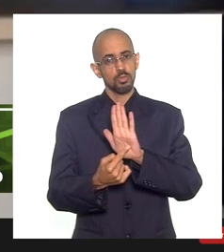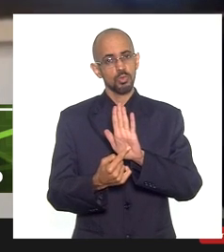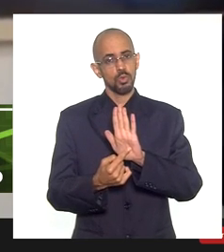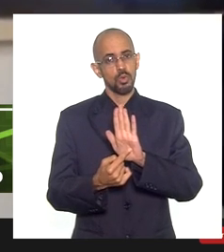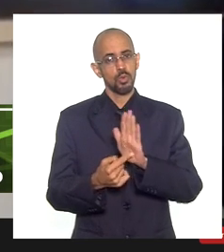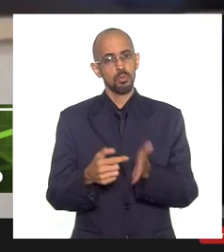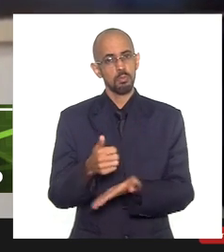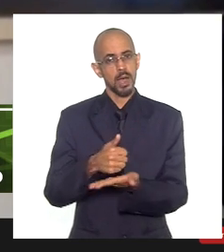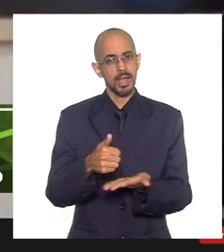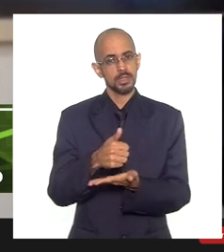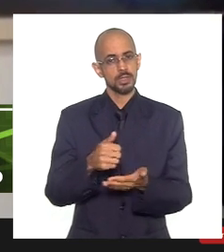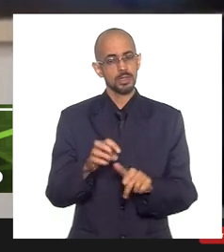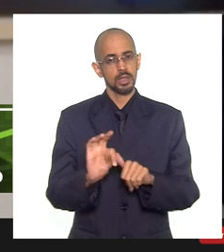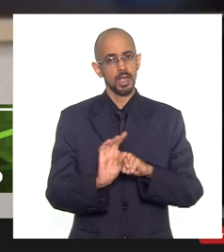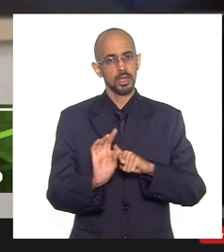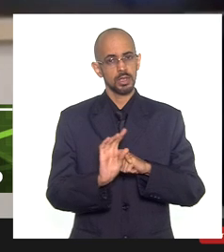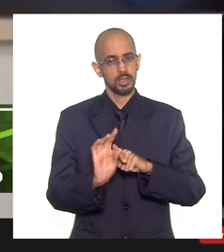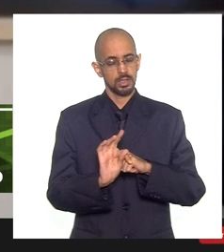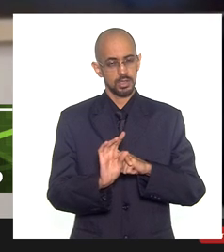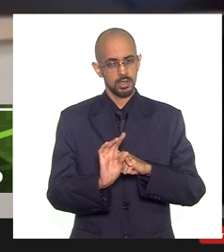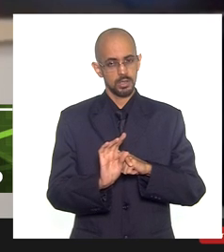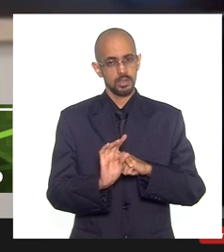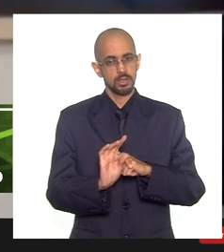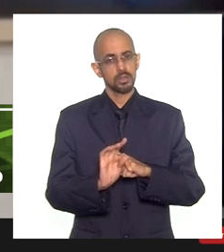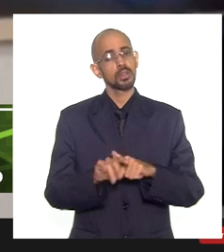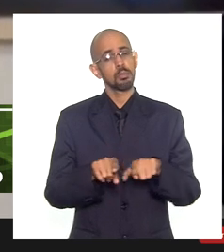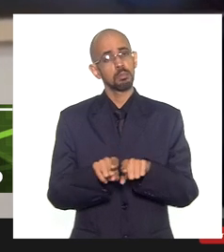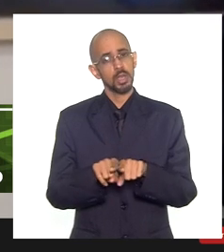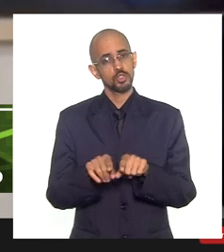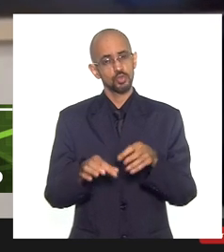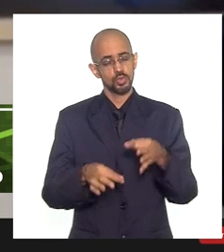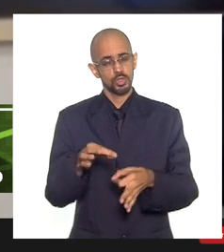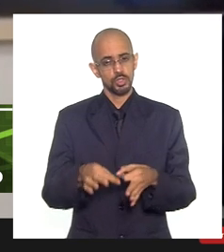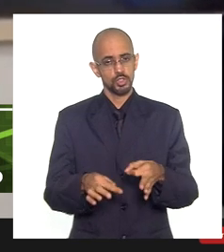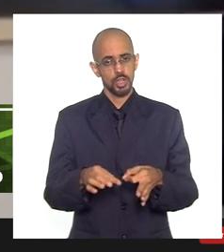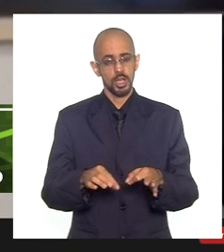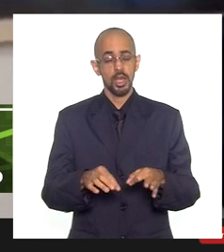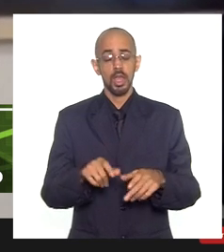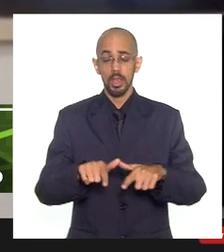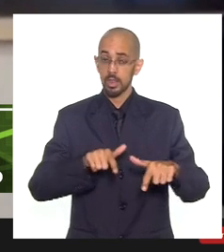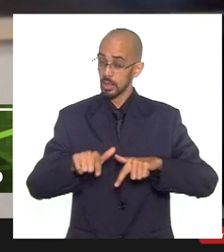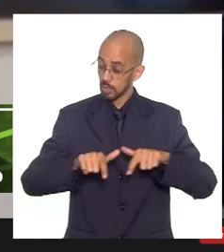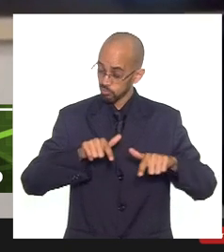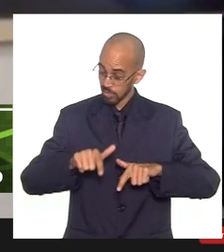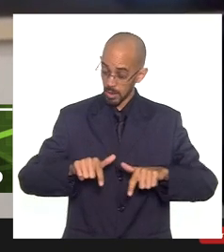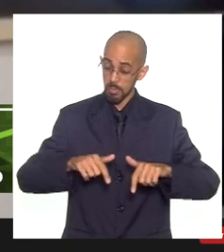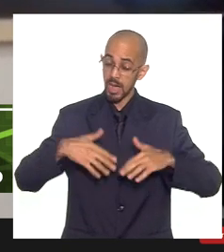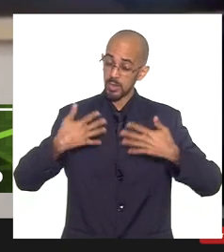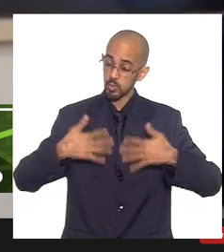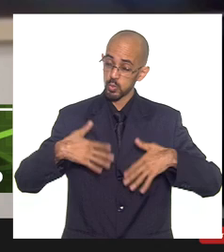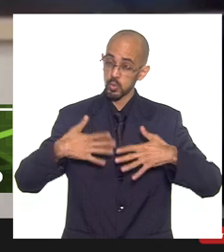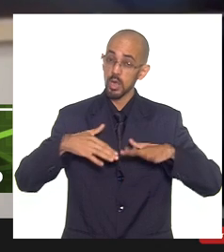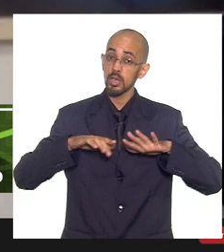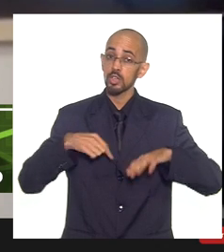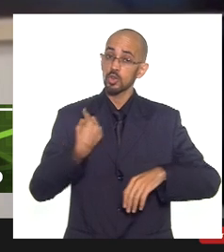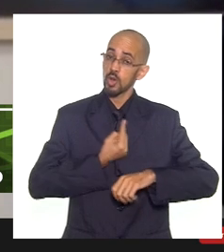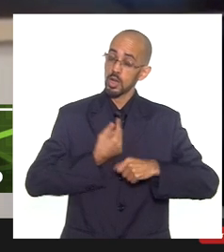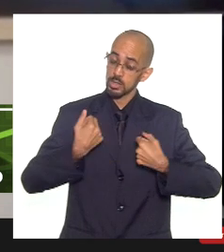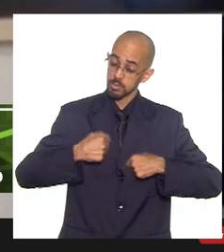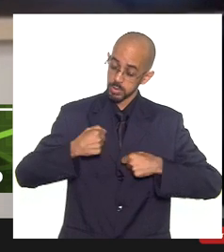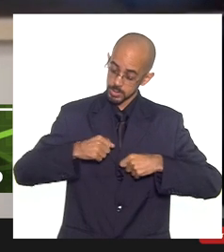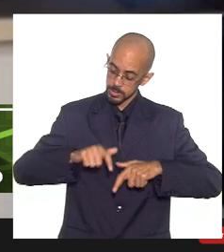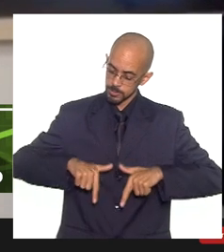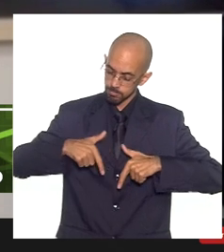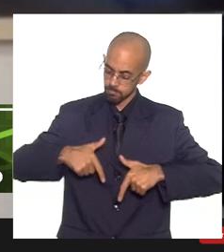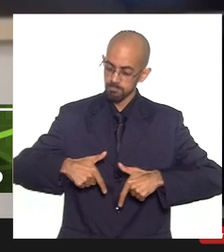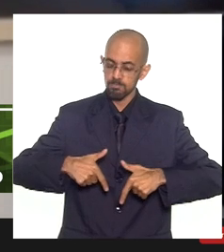seja mas é um processo trabalhoso ao qual eu acredito que nós devemos nos dedicar porque esse é o papel de todos